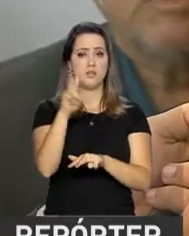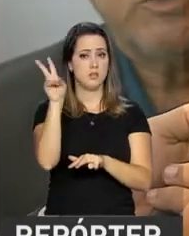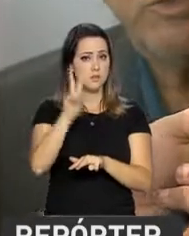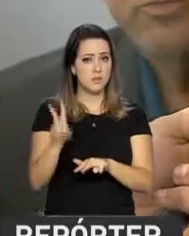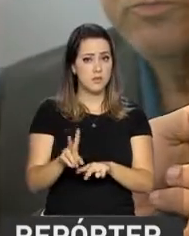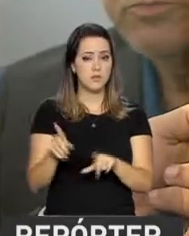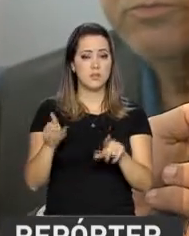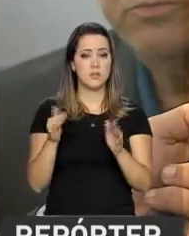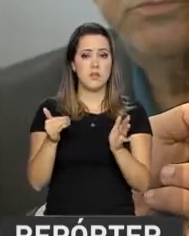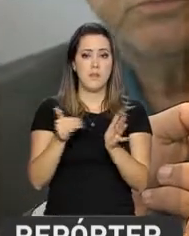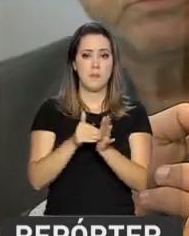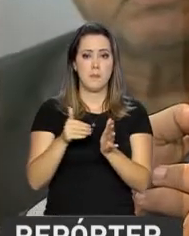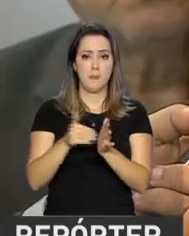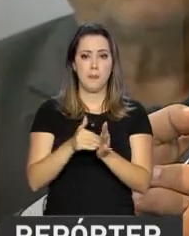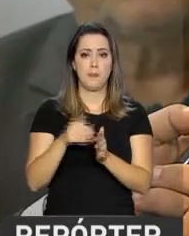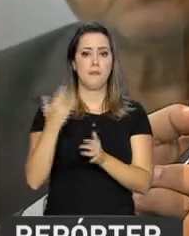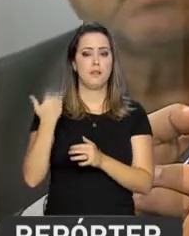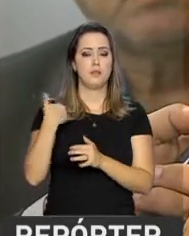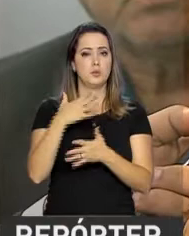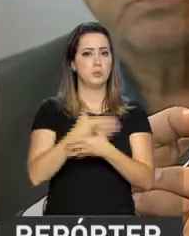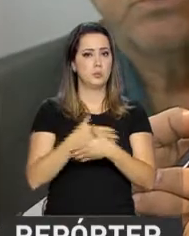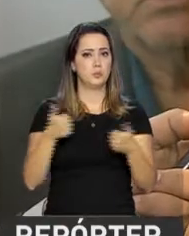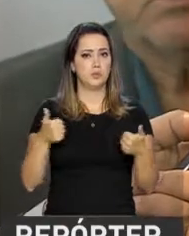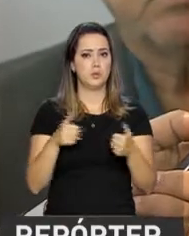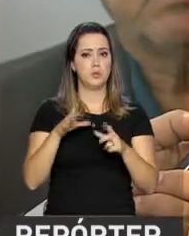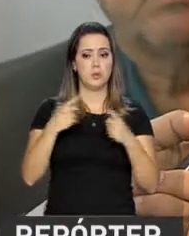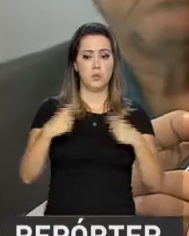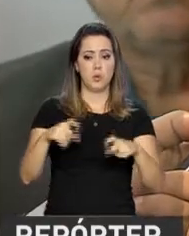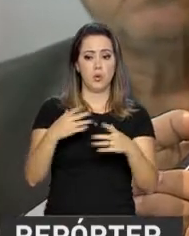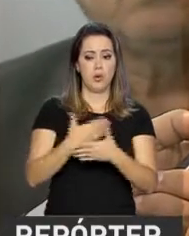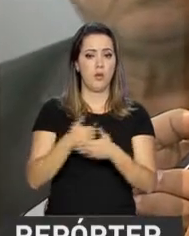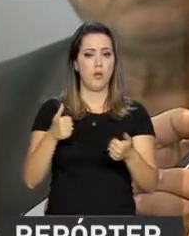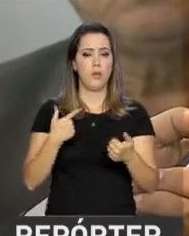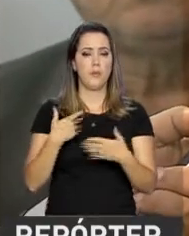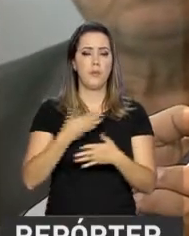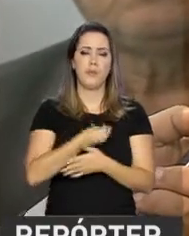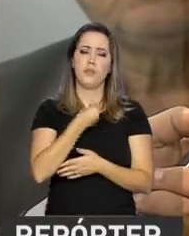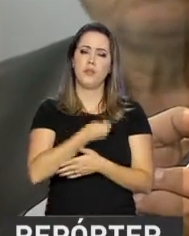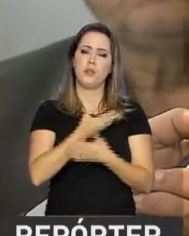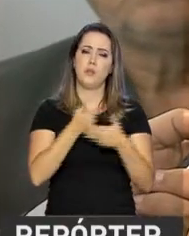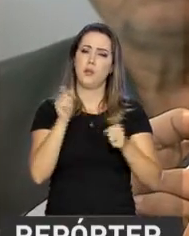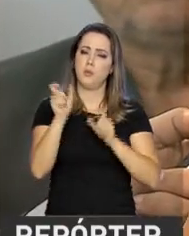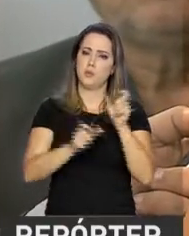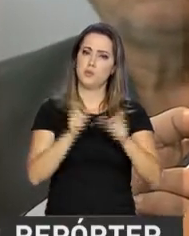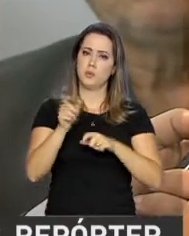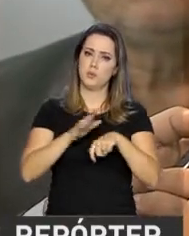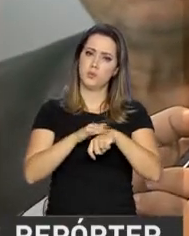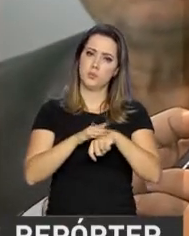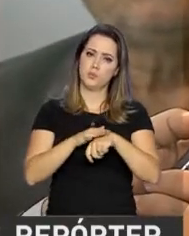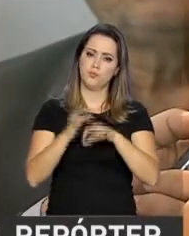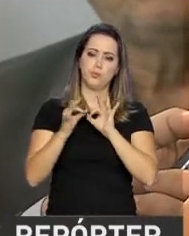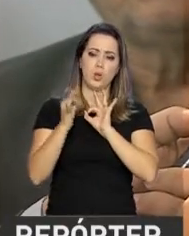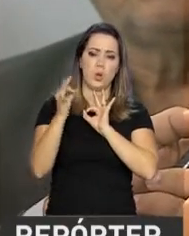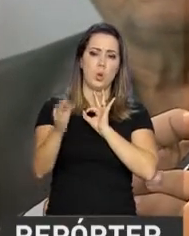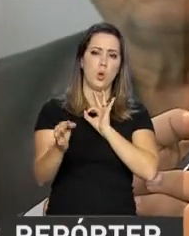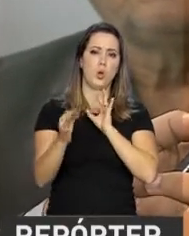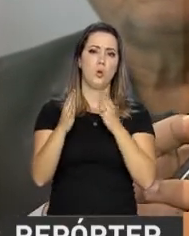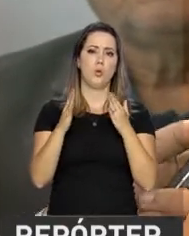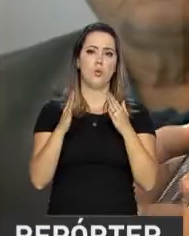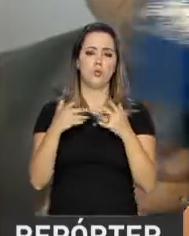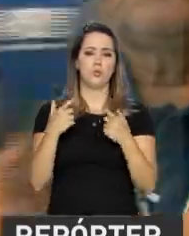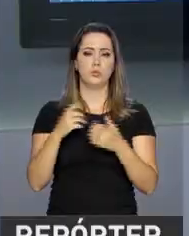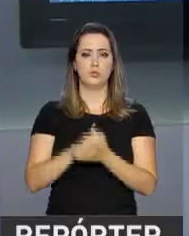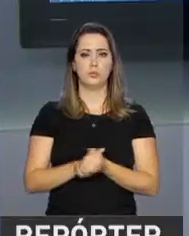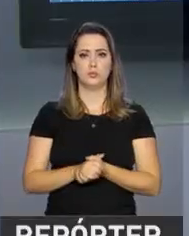até para o maior aproveitamento da estrutura e mais conforto para aqueles pacientes que estão longe do local do